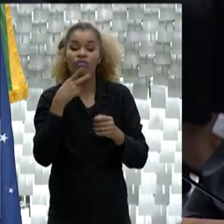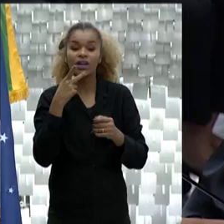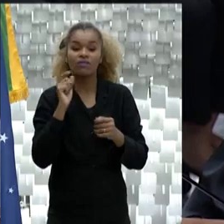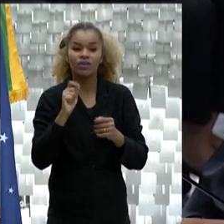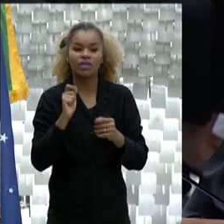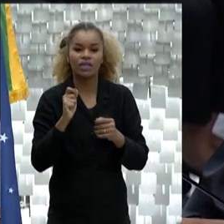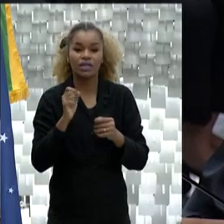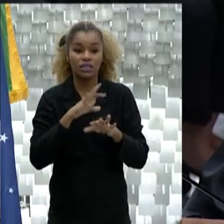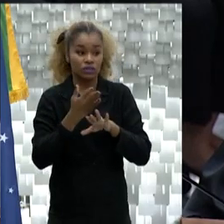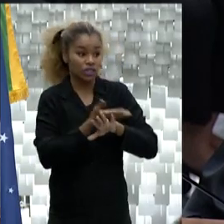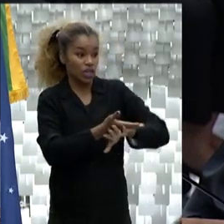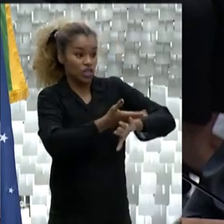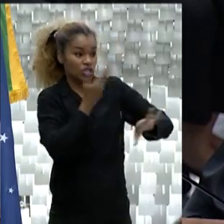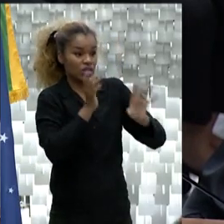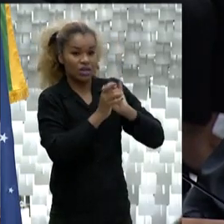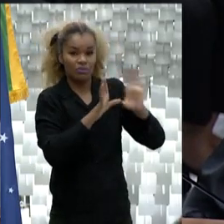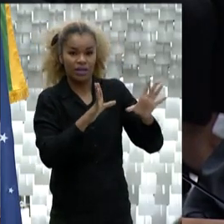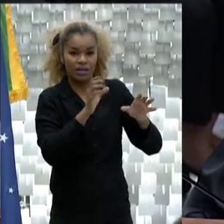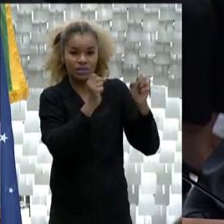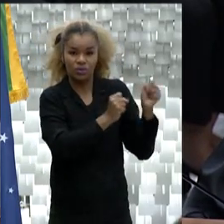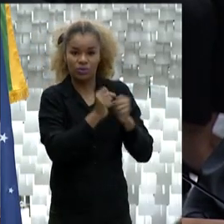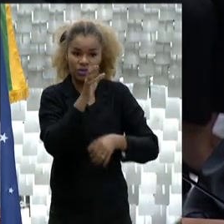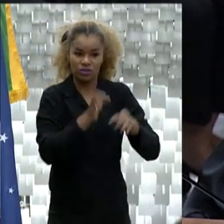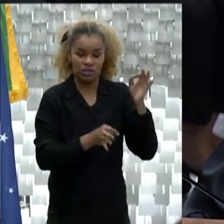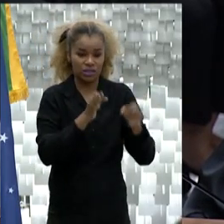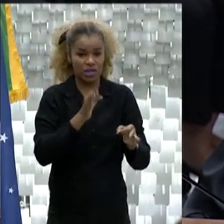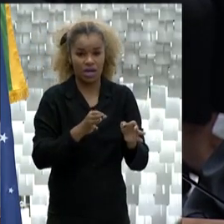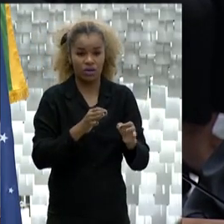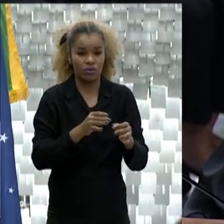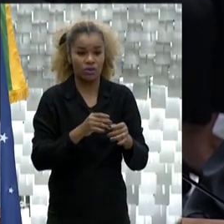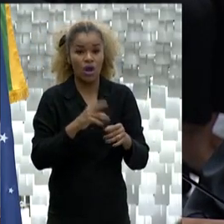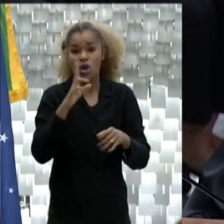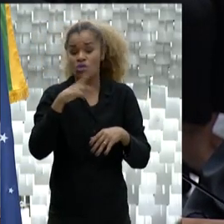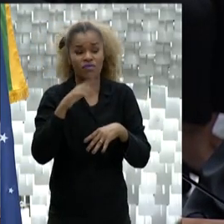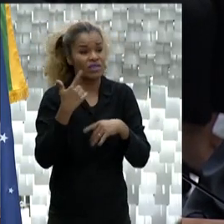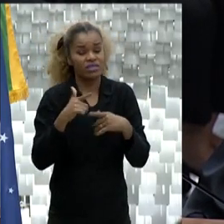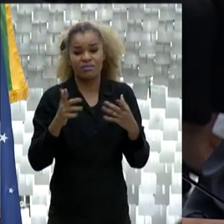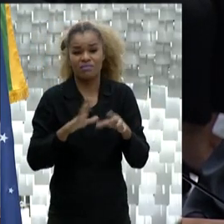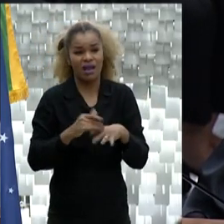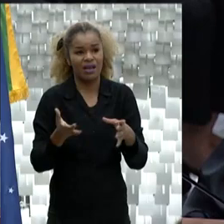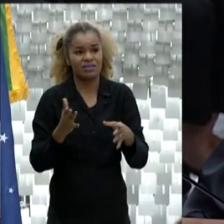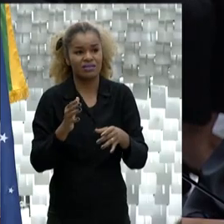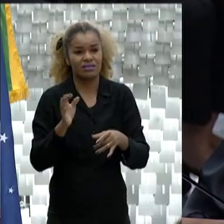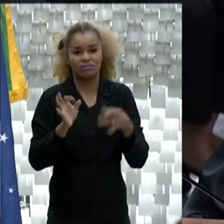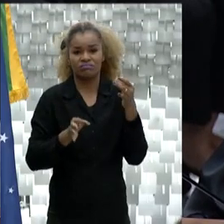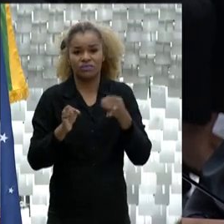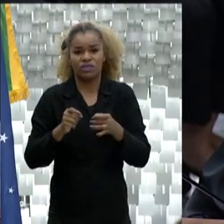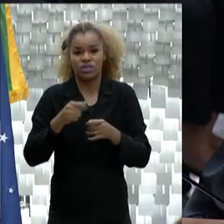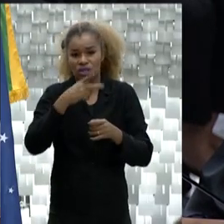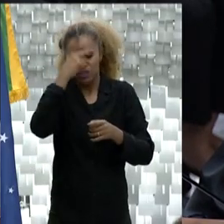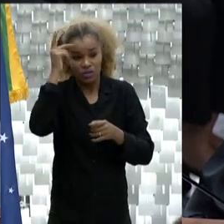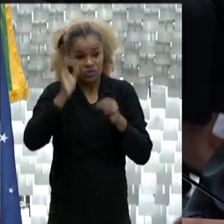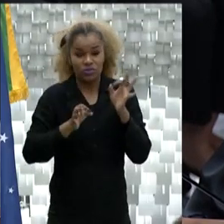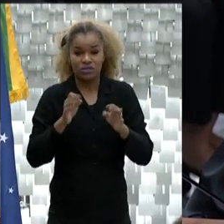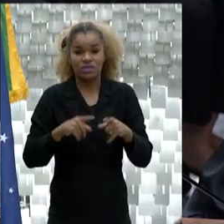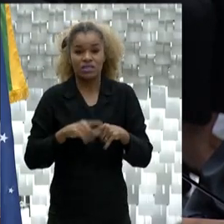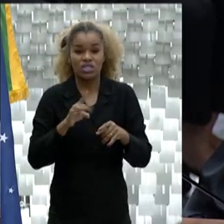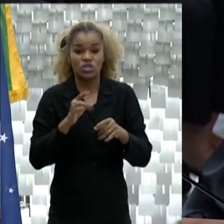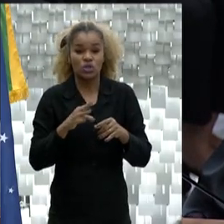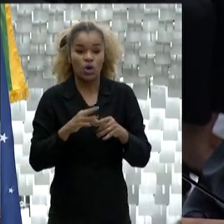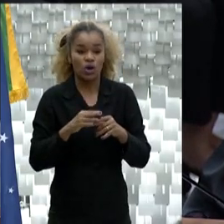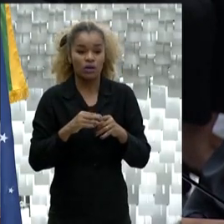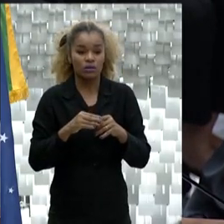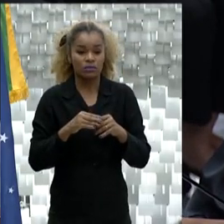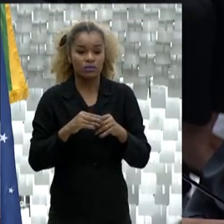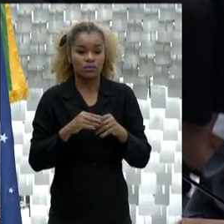a independência do Poder Judiciário, não haverá mais magistrados, e sim comissários